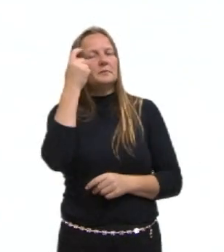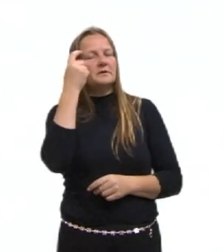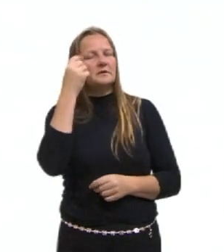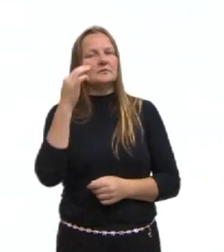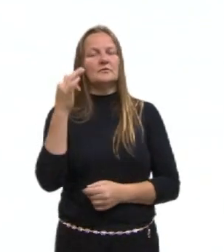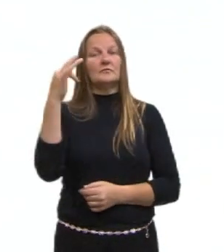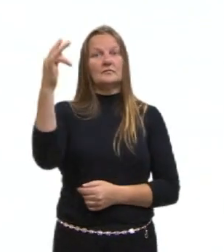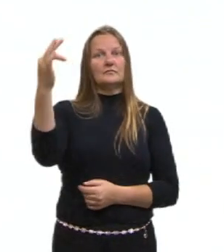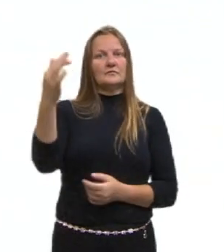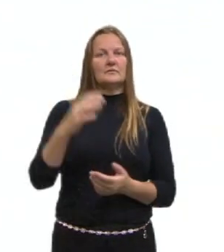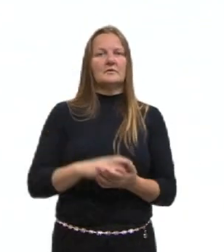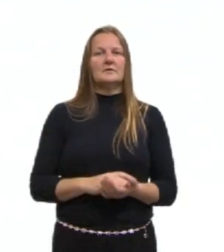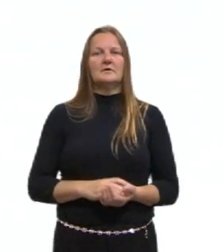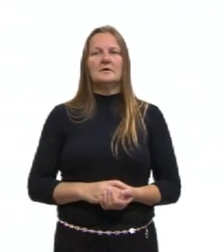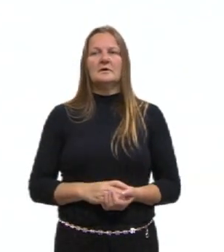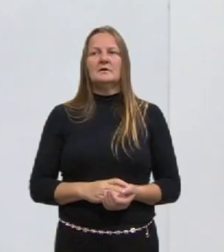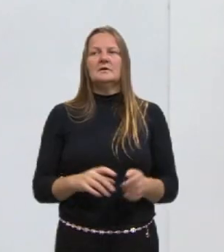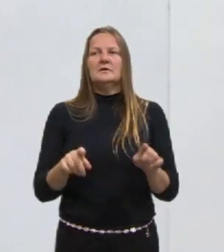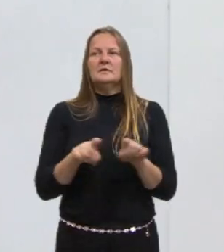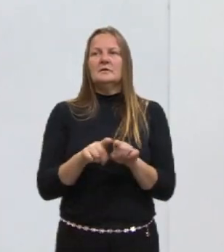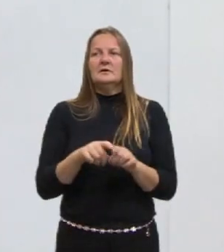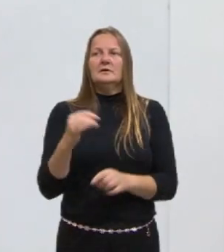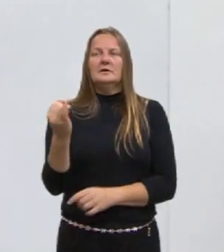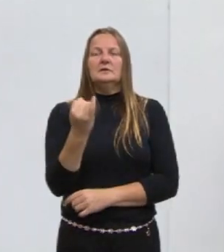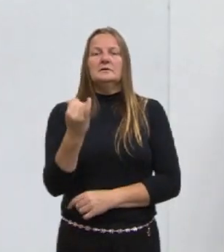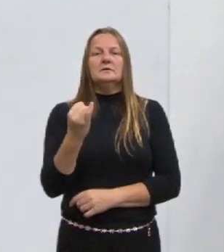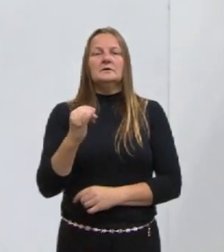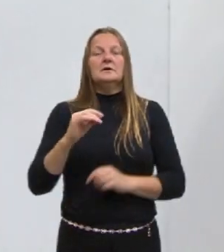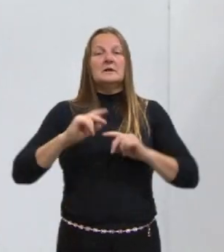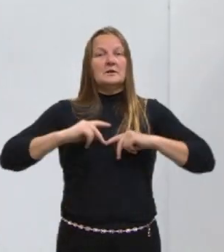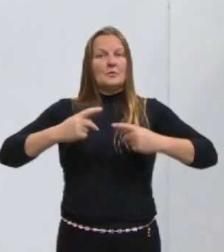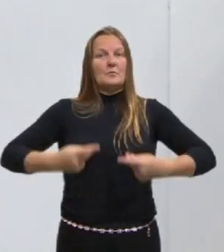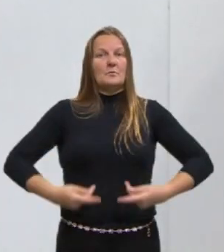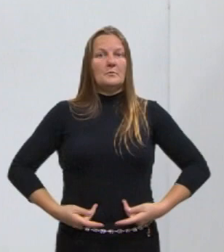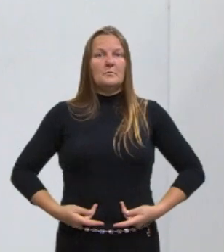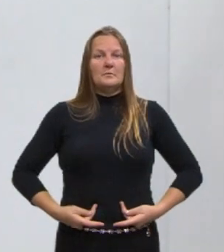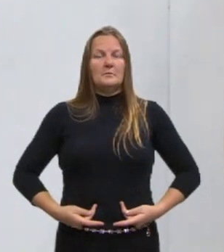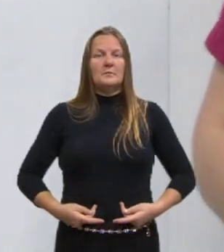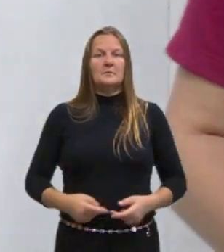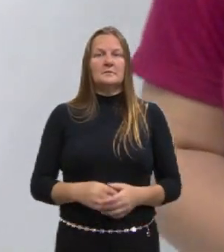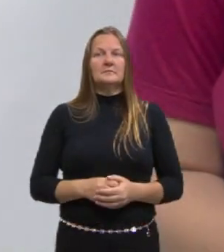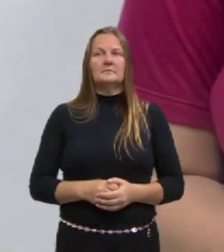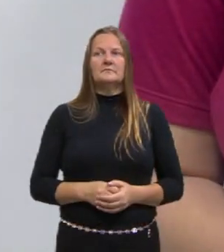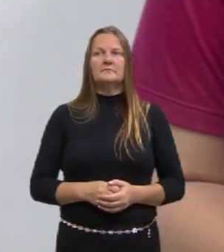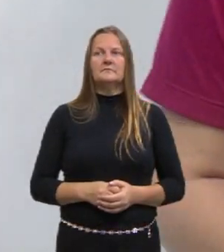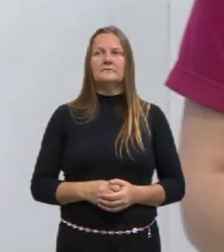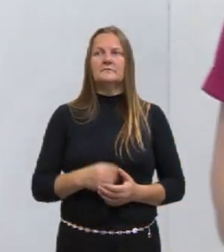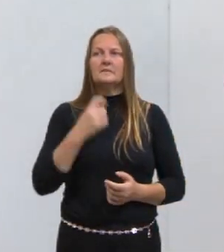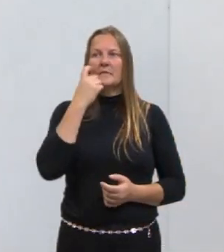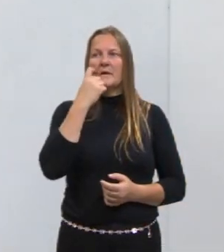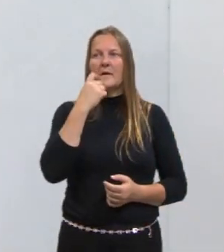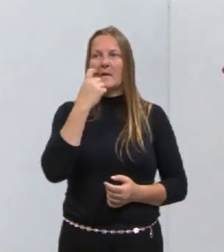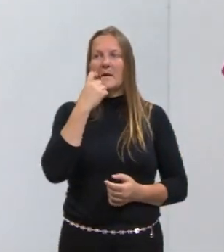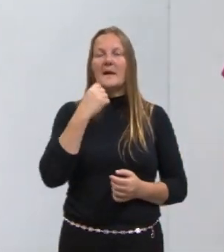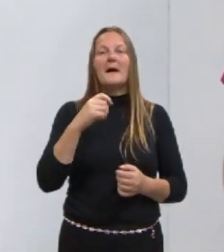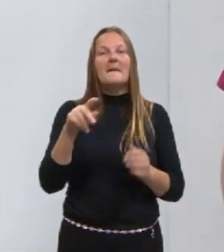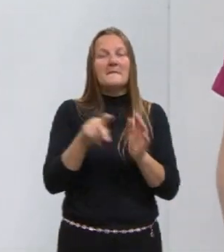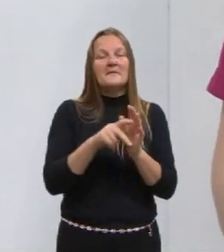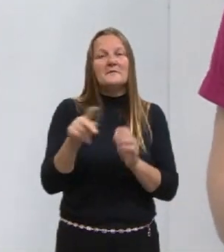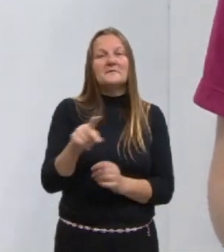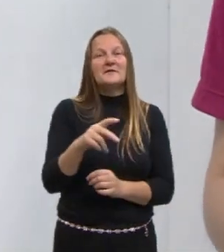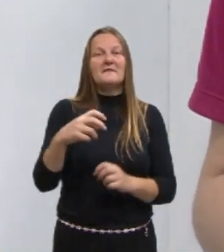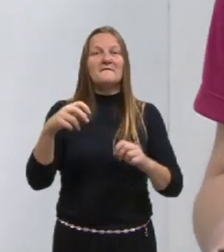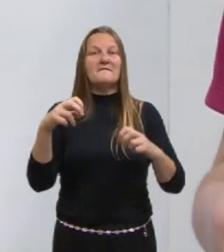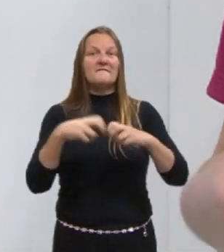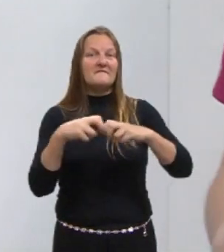Sim. E principalmente na área das ciências humanas, né, que é onde eu posso dizer assim, que eu tenho, apesar de ser uma professora de